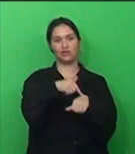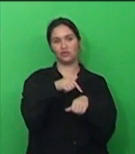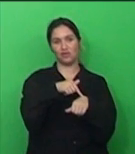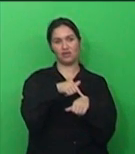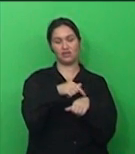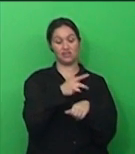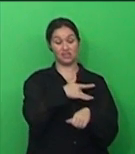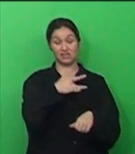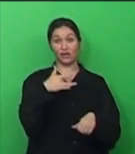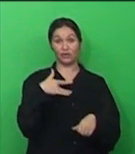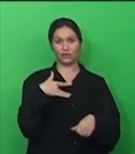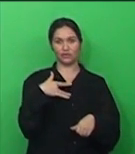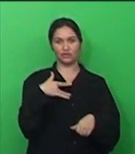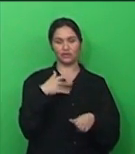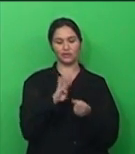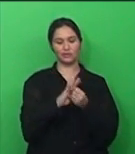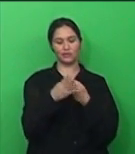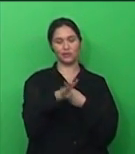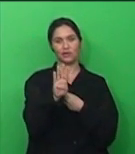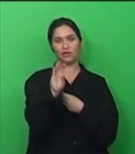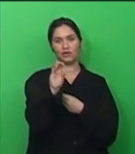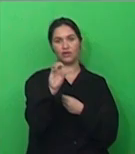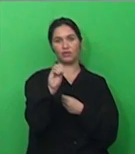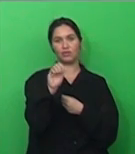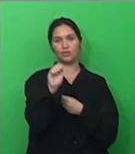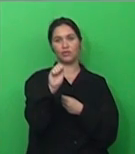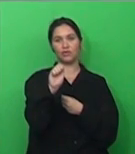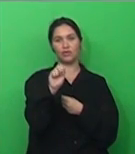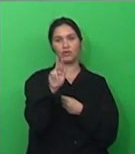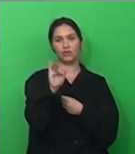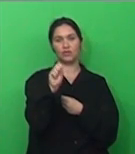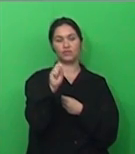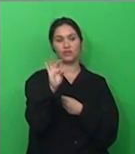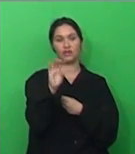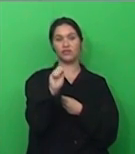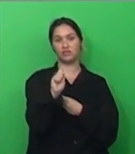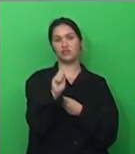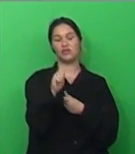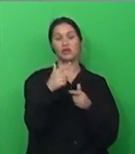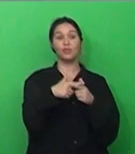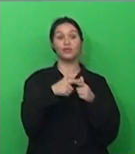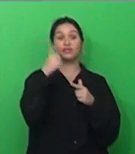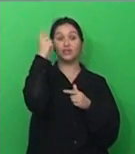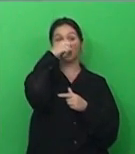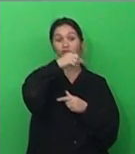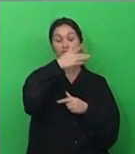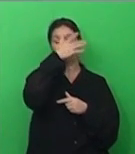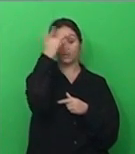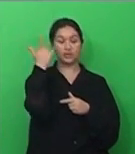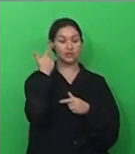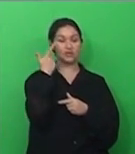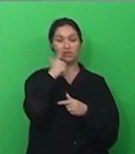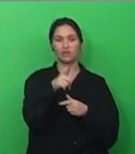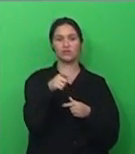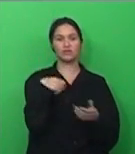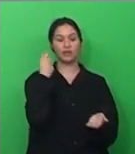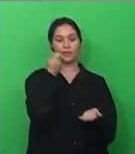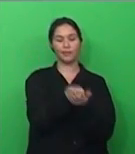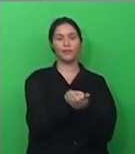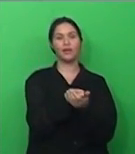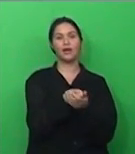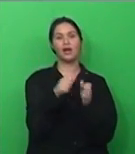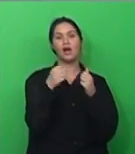pelo vereador Paulo Ferrarese, e que as pessoas não têm condições financeiras de estar pagando o transporte. Aí ficam